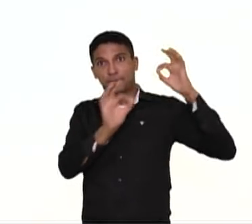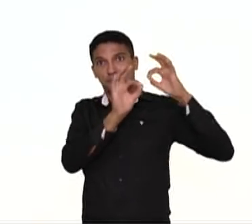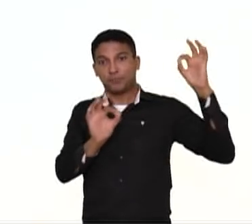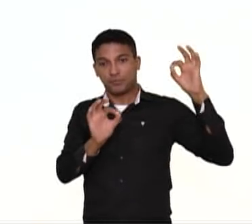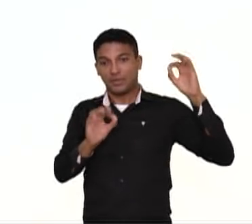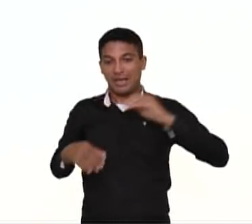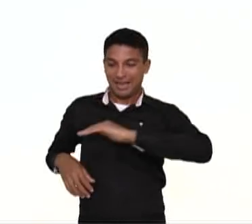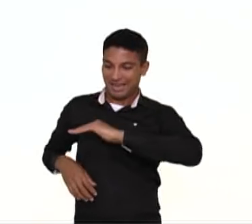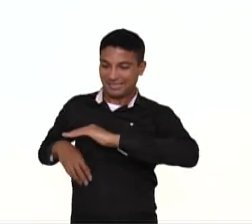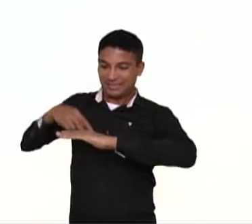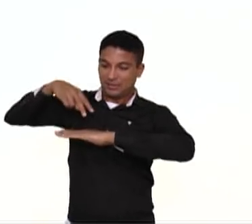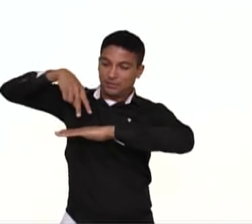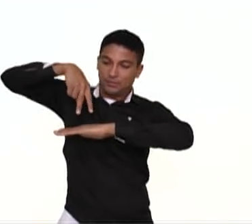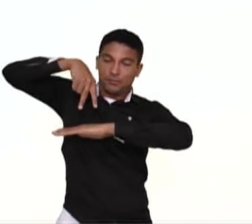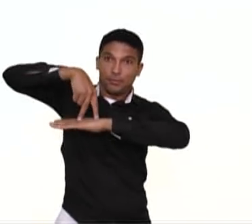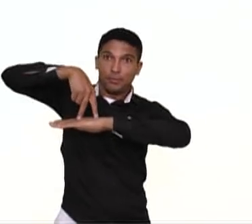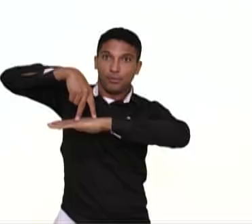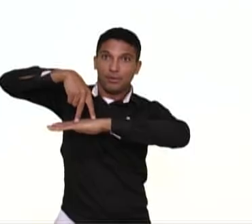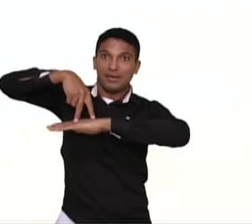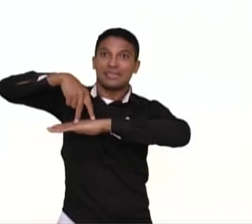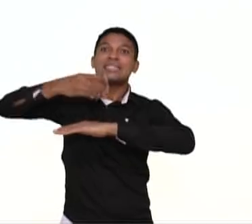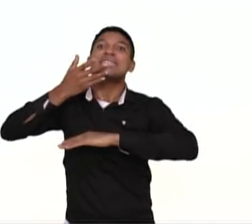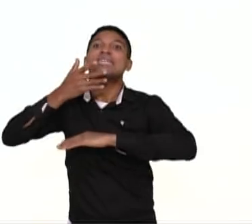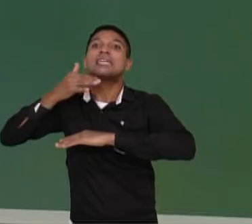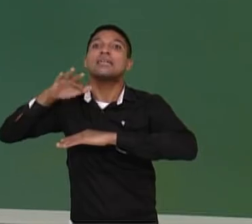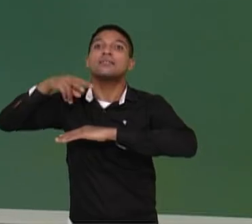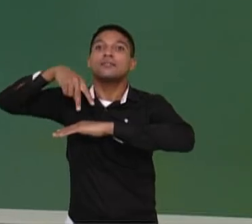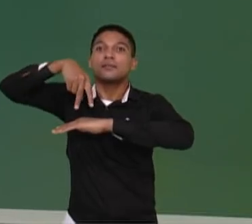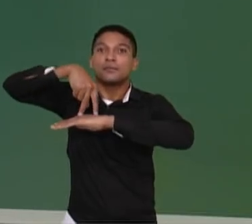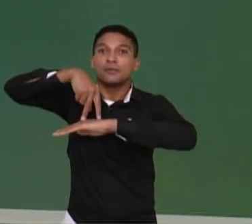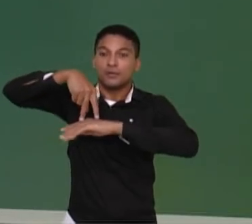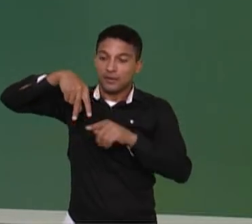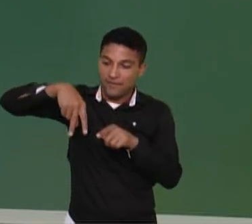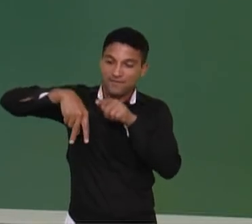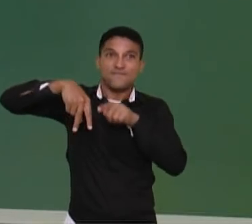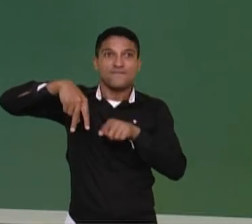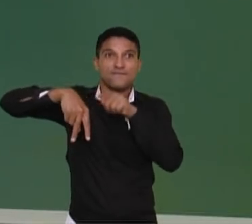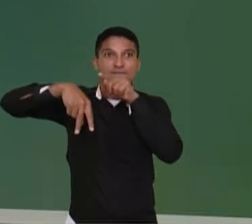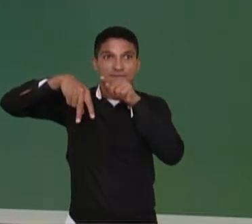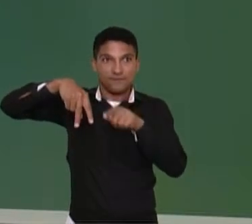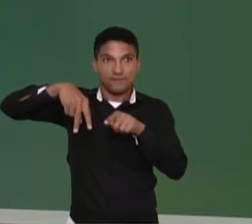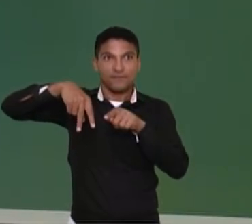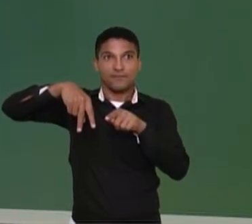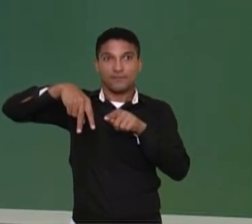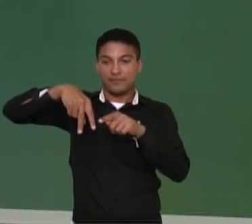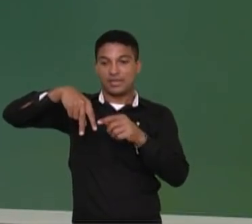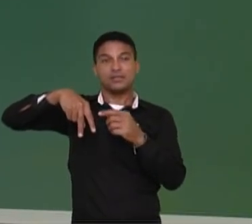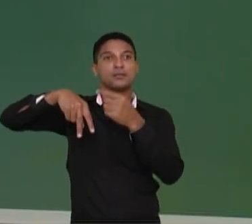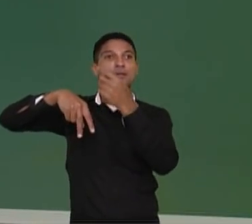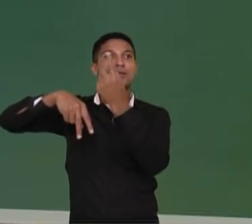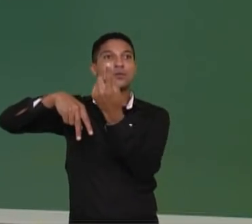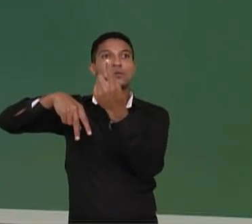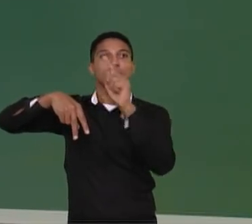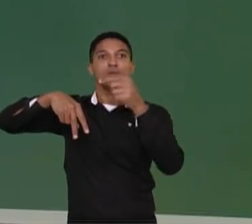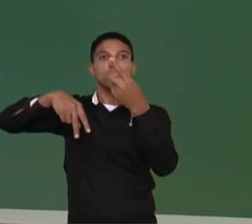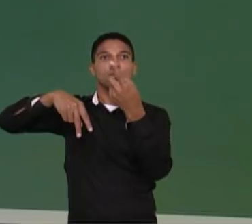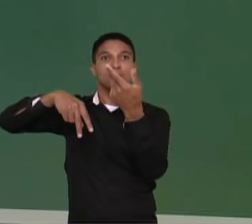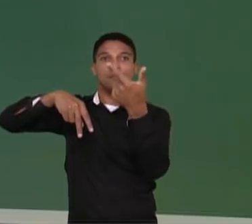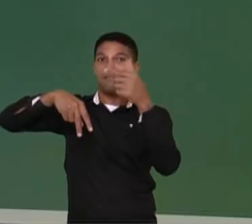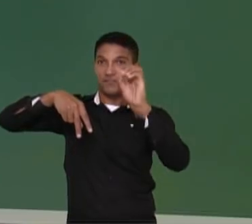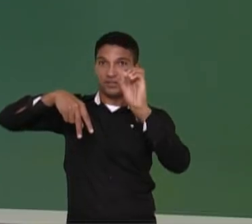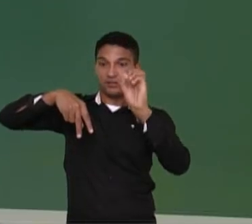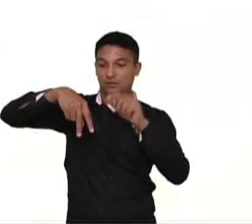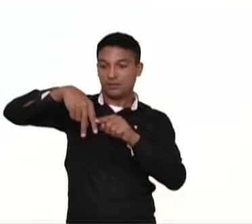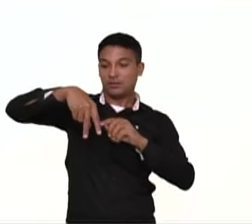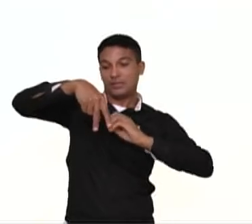trabalhar? Vai trabalhar com uma proporção também. Ok? Então, vou dar um tempinho para vocês copiarem e nós já voltamos aí com